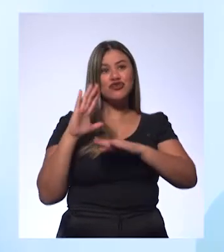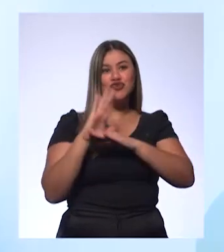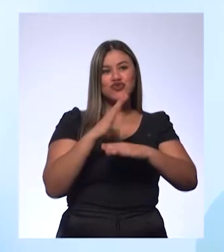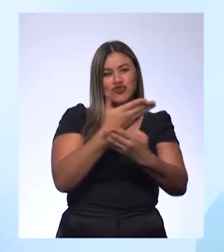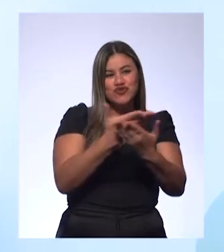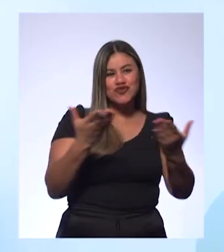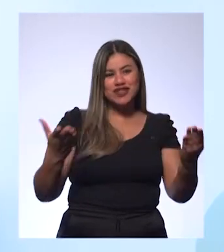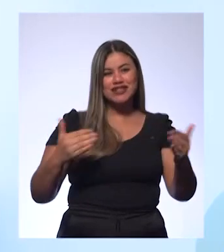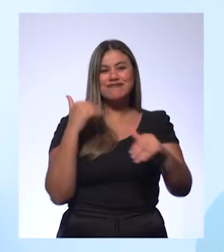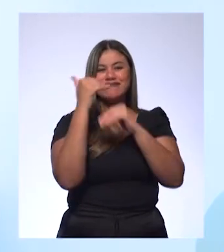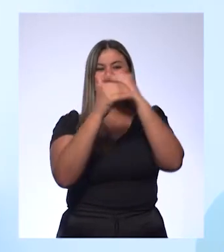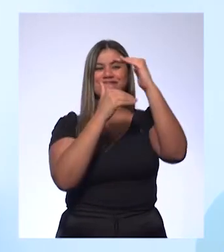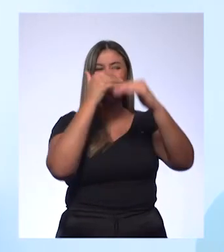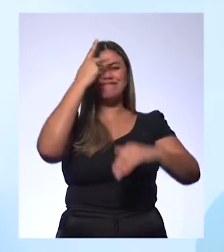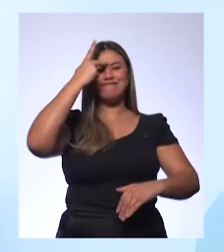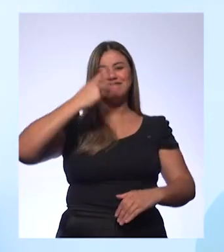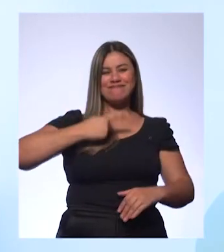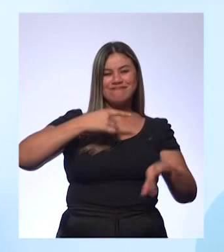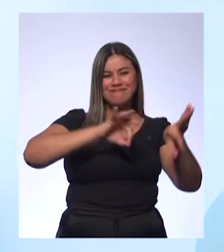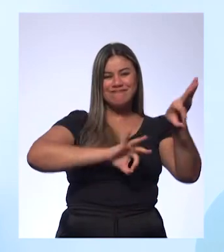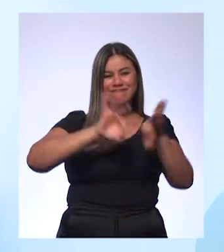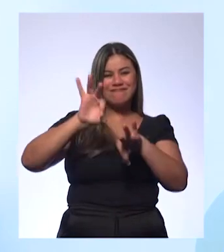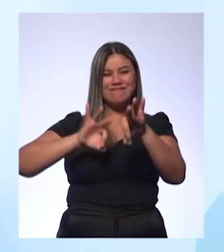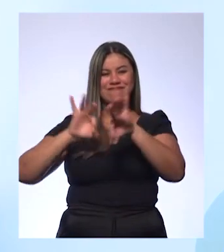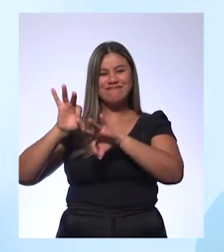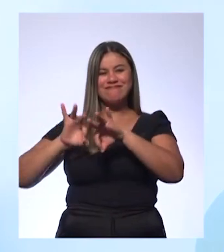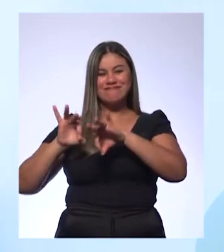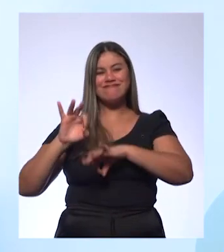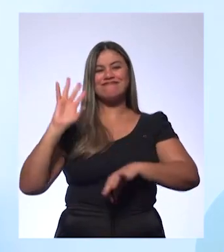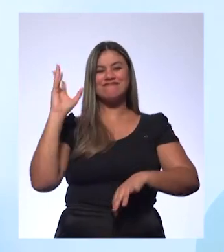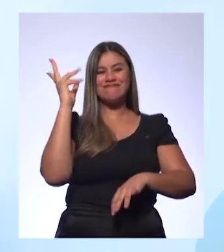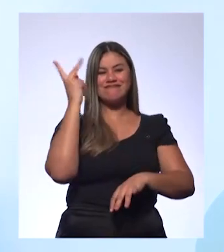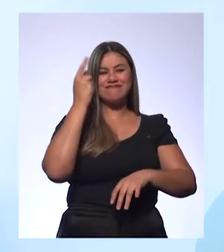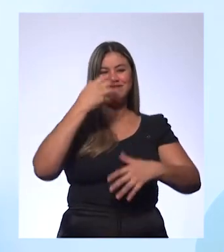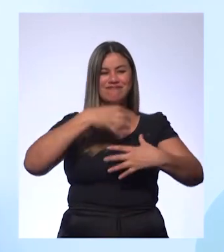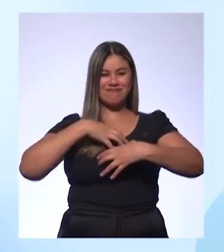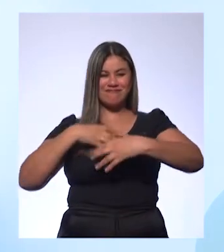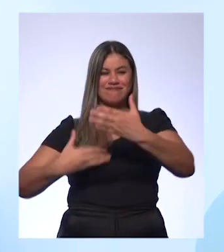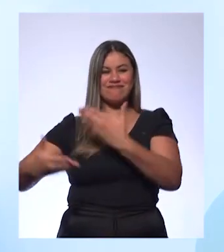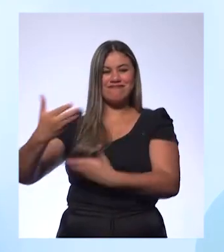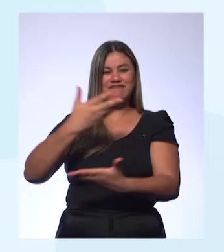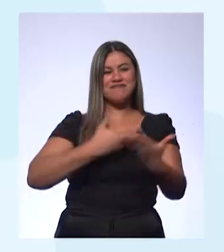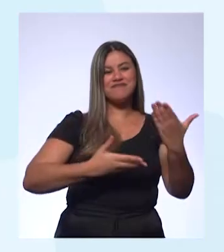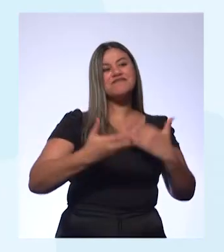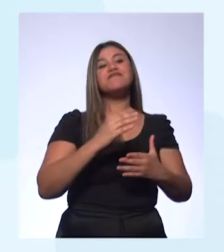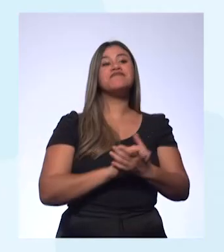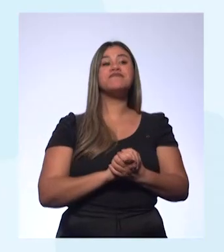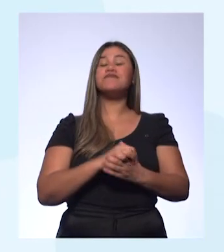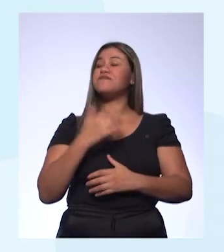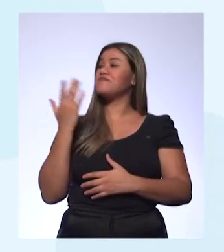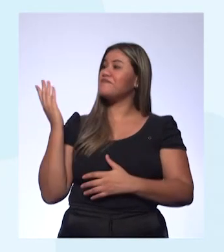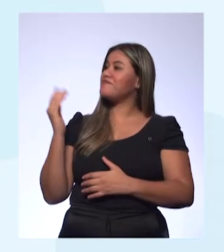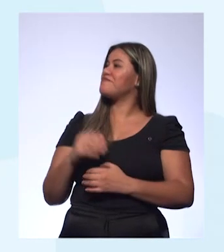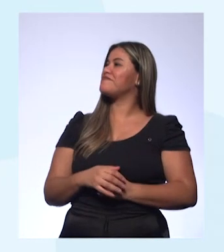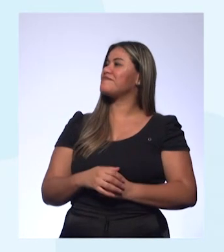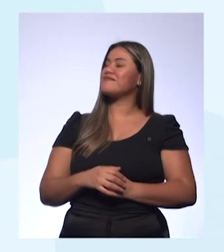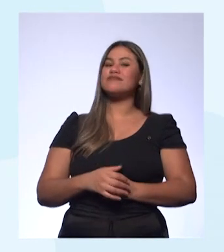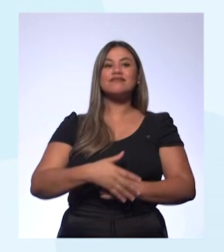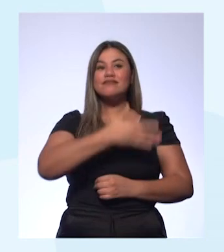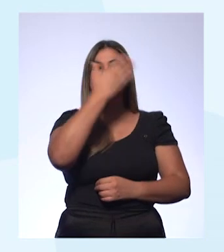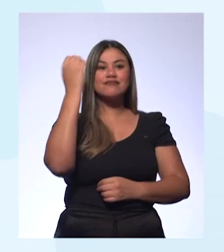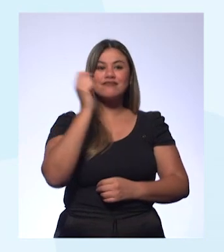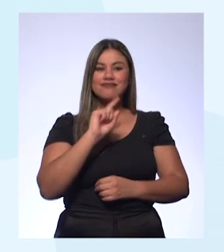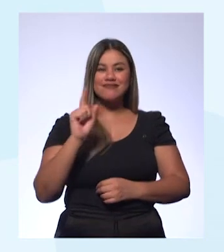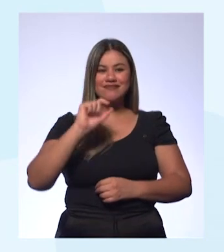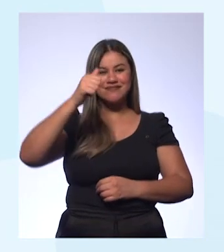vocês aí nesse desenvolvimento dos seus projetos, das suas competências socioemocionais. E o outro recadinho que a gente sempre dá, não